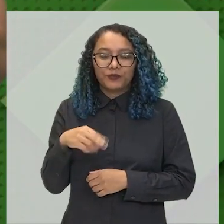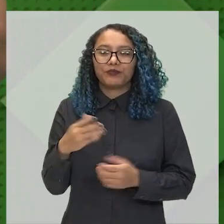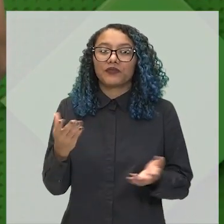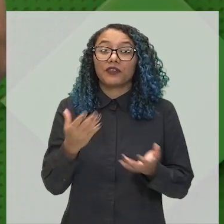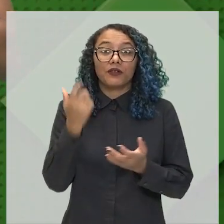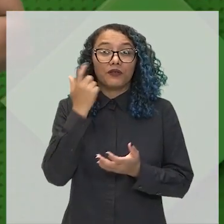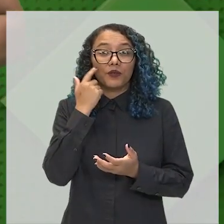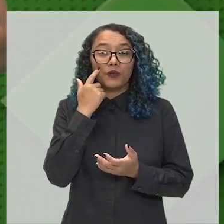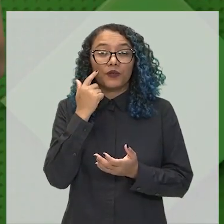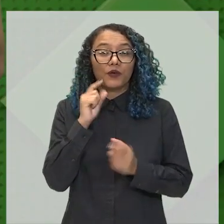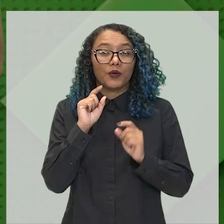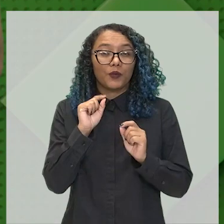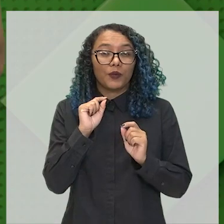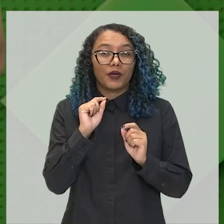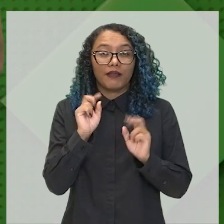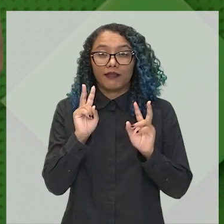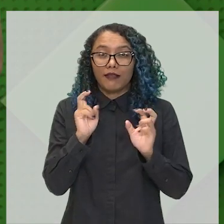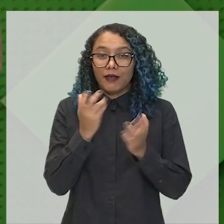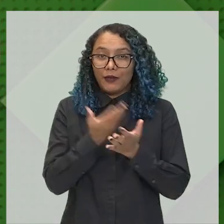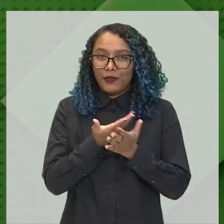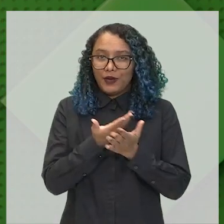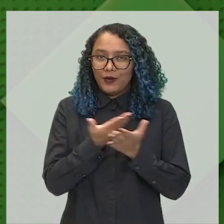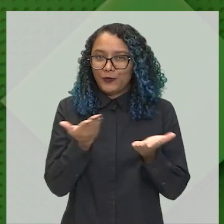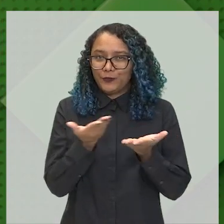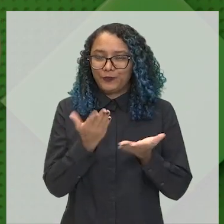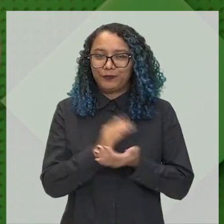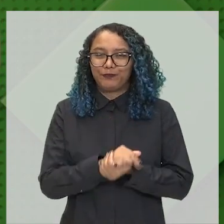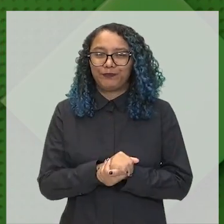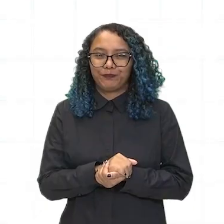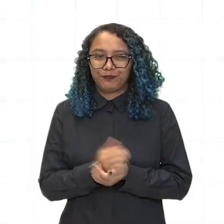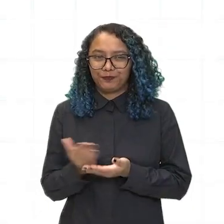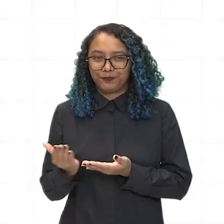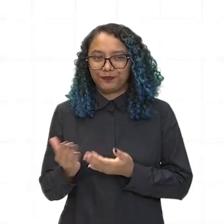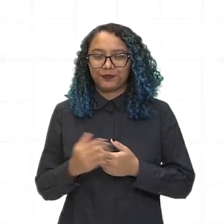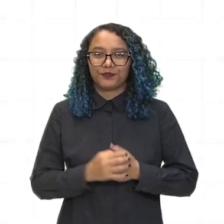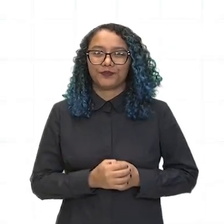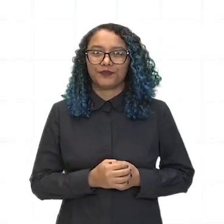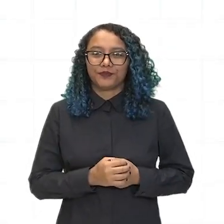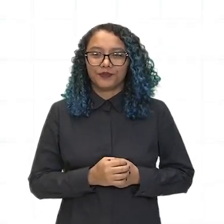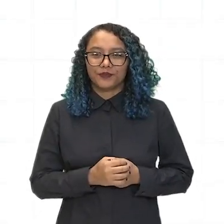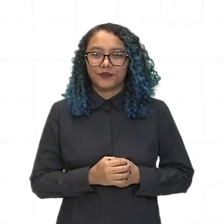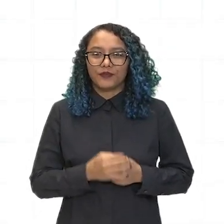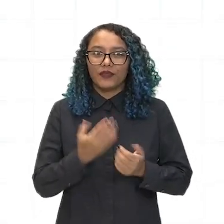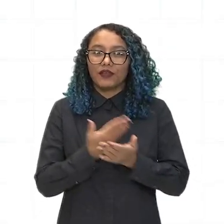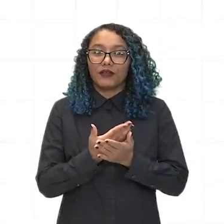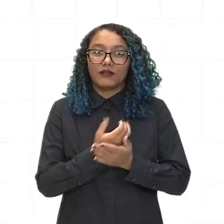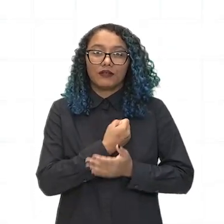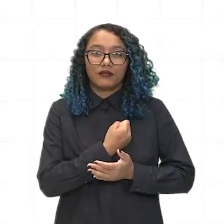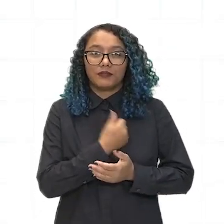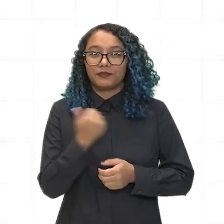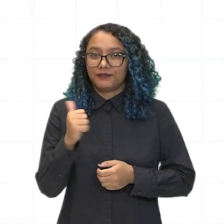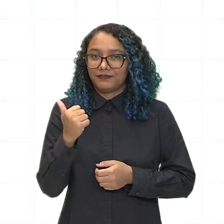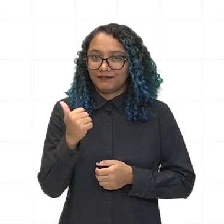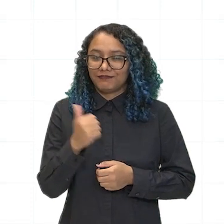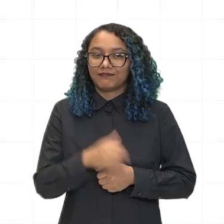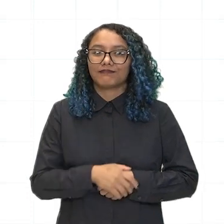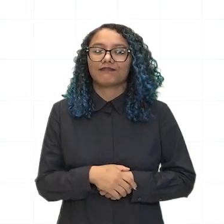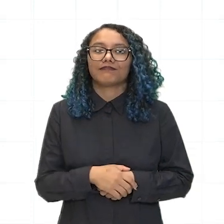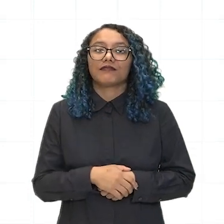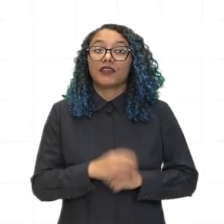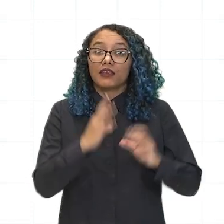Jardim e vamos ver aí o que temos na nossa aula de hoje. Vejam aí, na aula